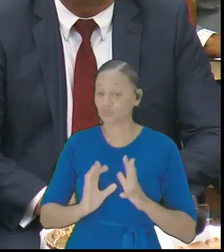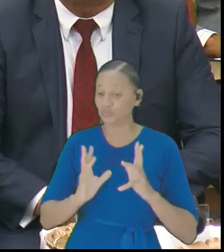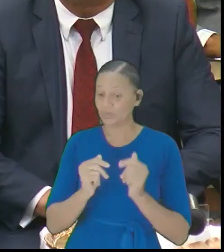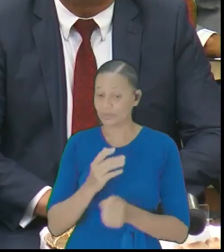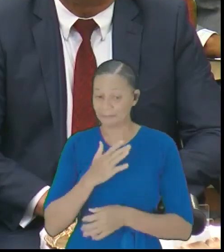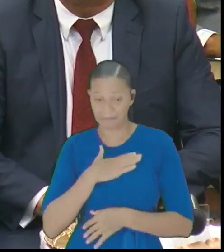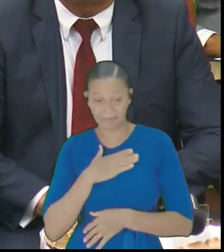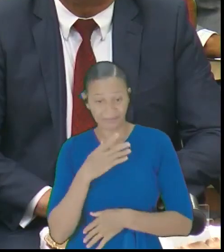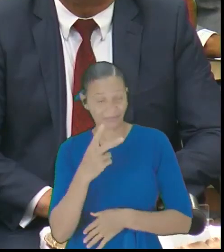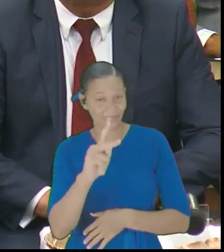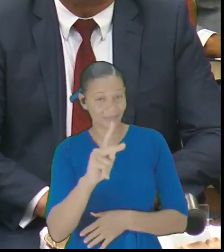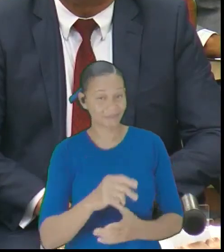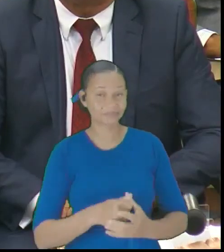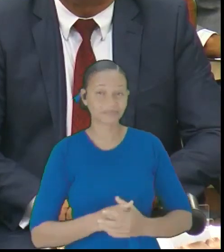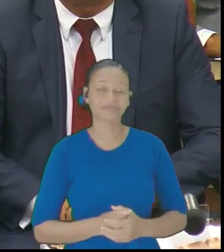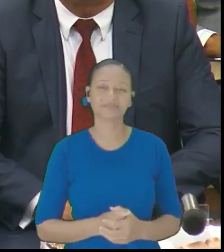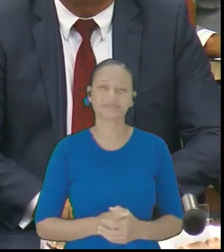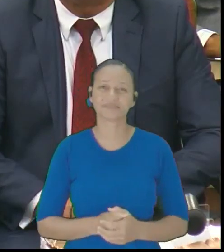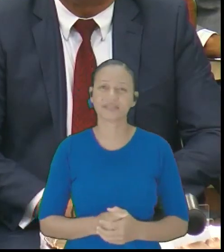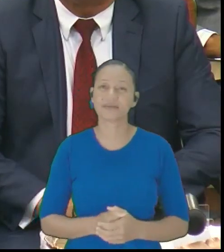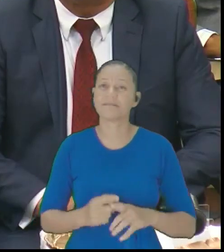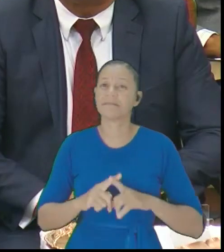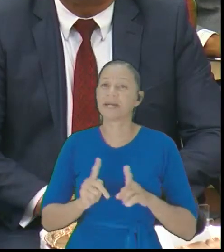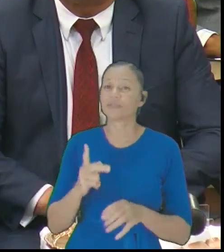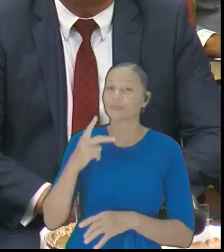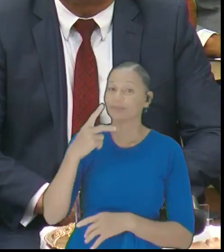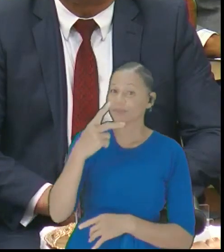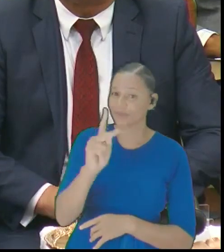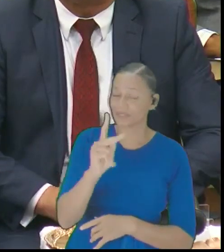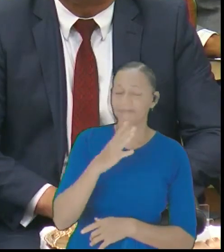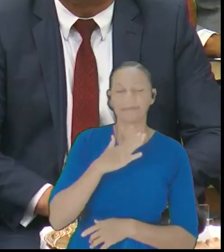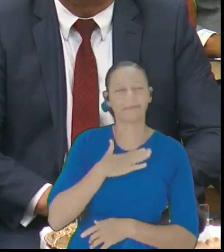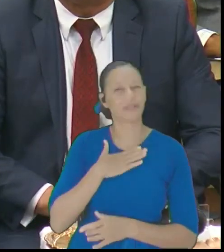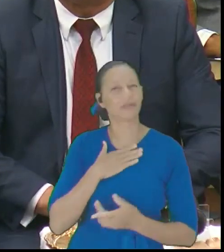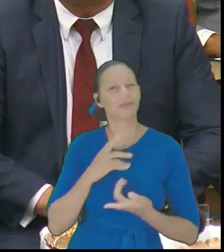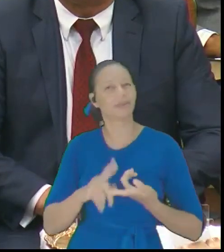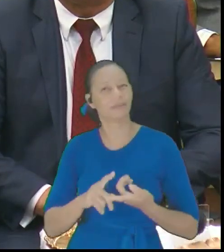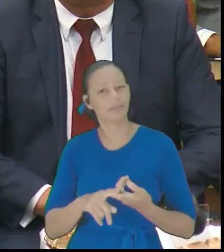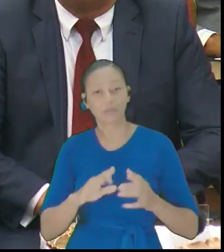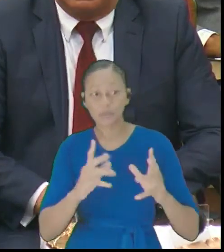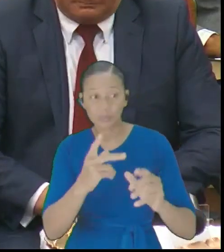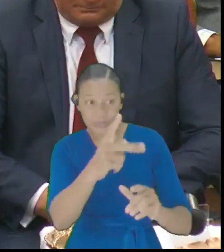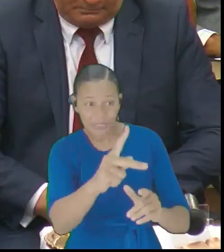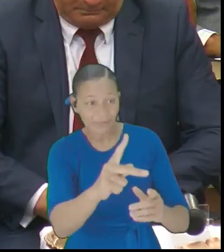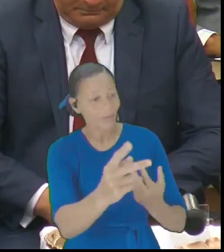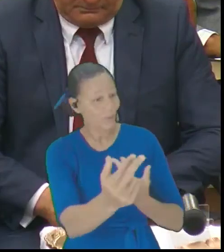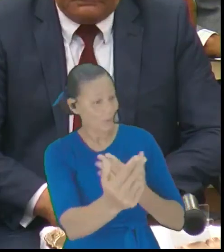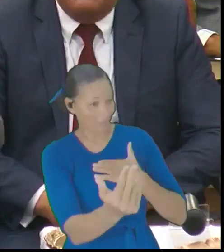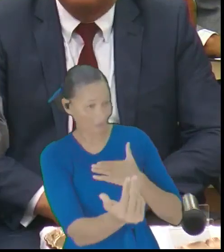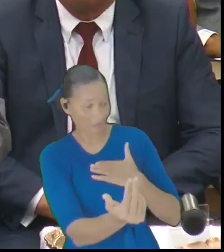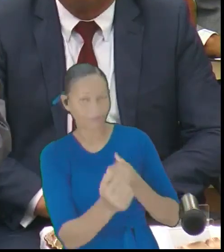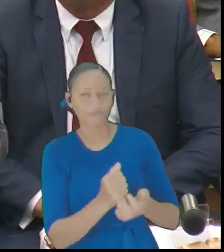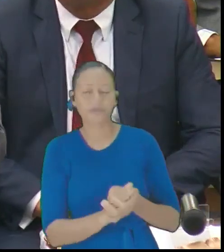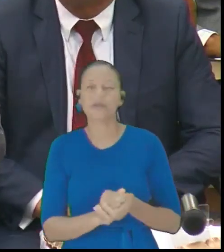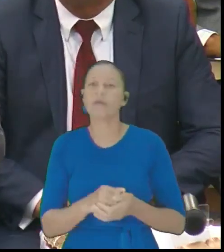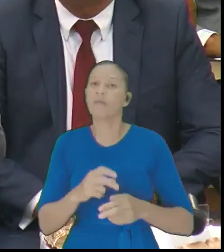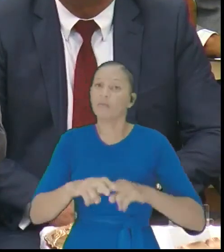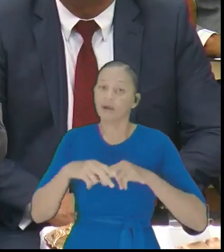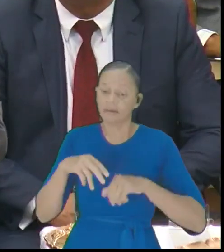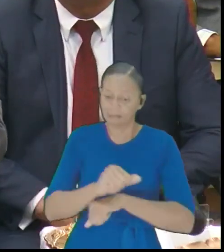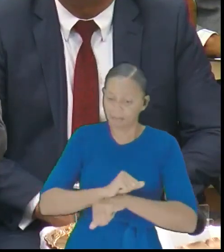teu, mas tudo que é teu é meu. Por isso que quando Abraão vai levar Isaque, Isaque pergunta: